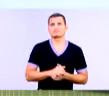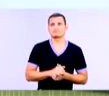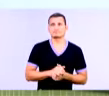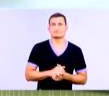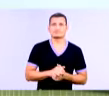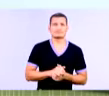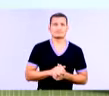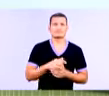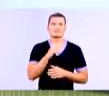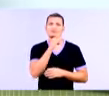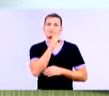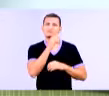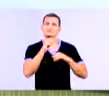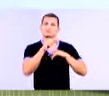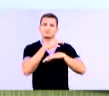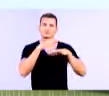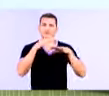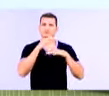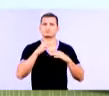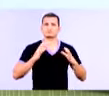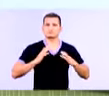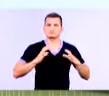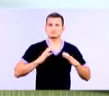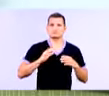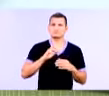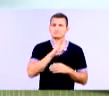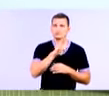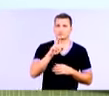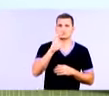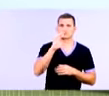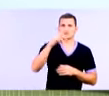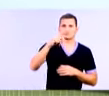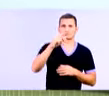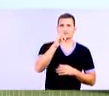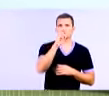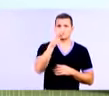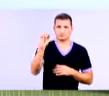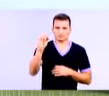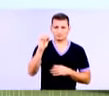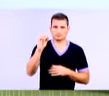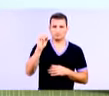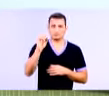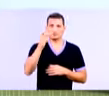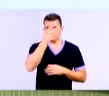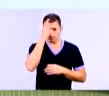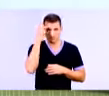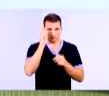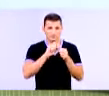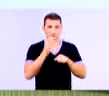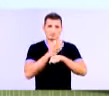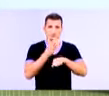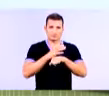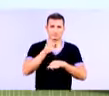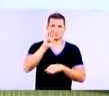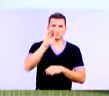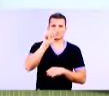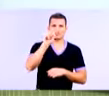aqui no centro da cidade tinha um computador chamado CP500 e o pessoal fez um treinamento de Basic. O